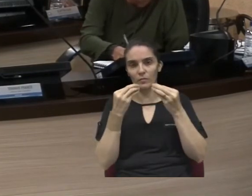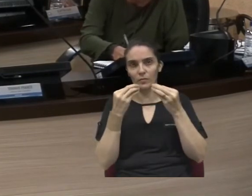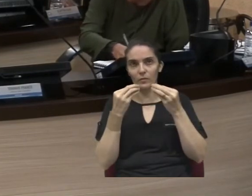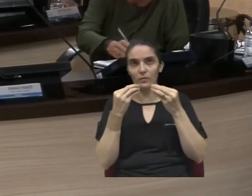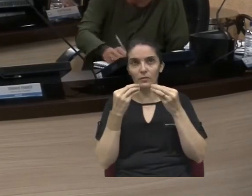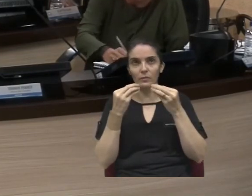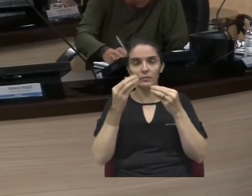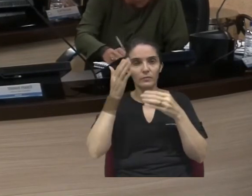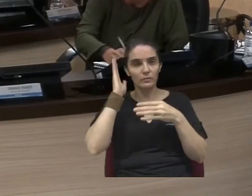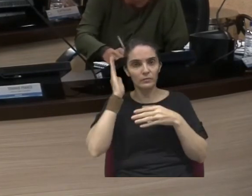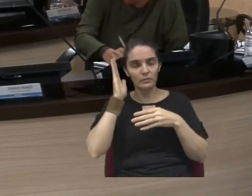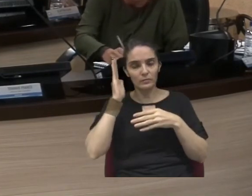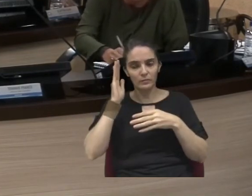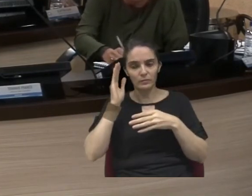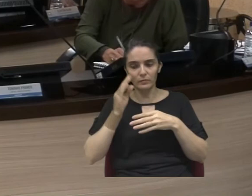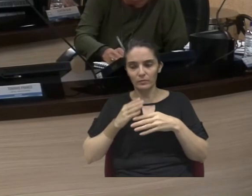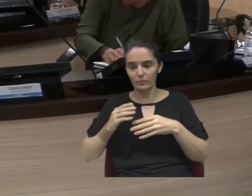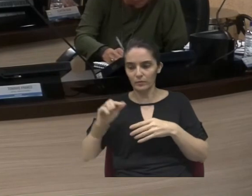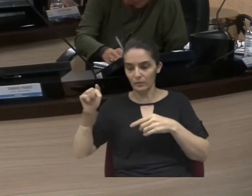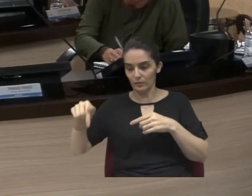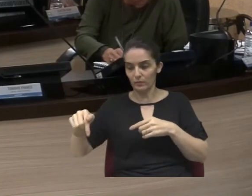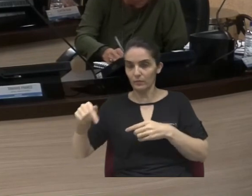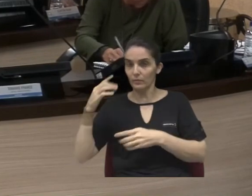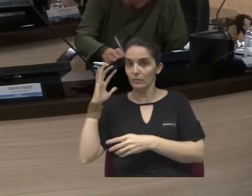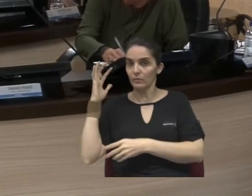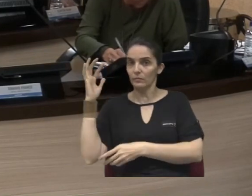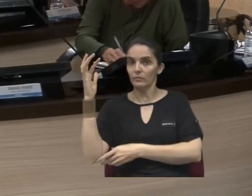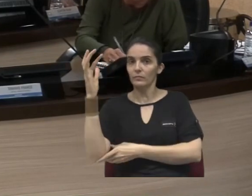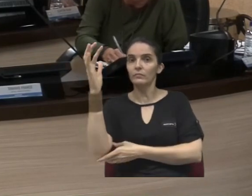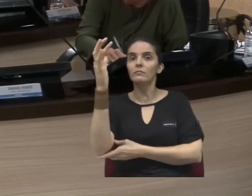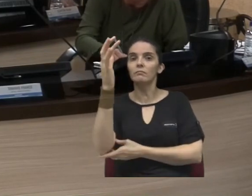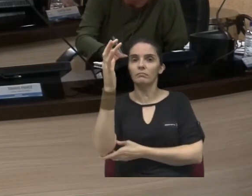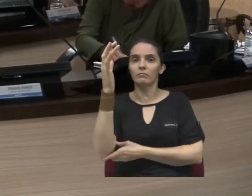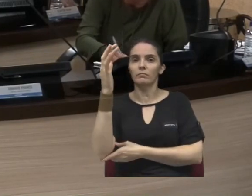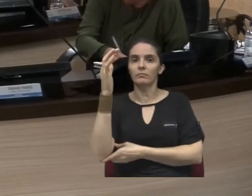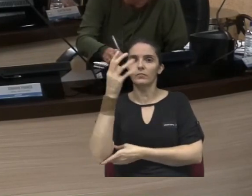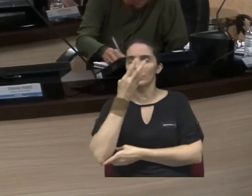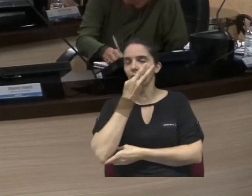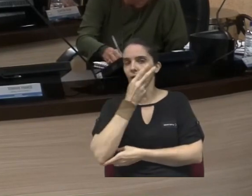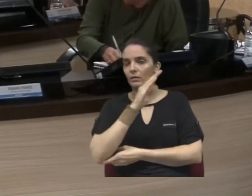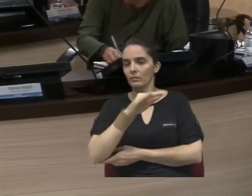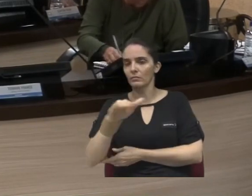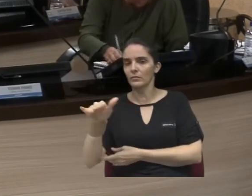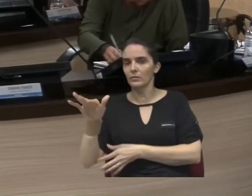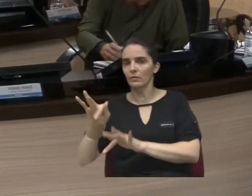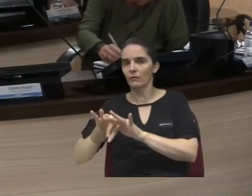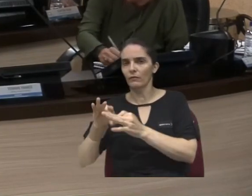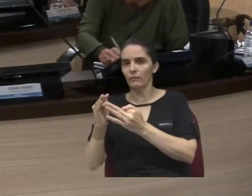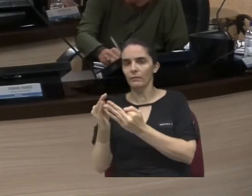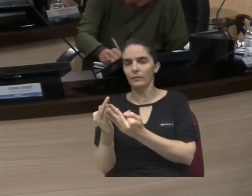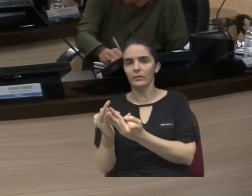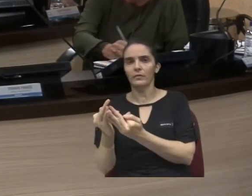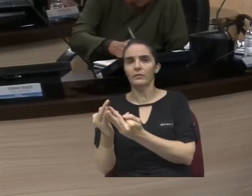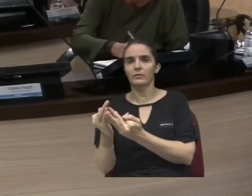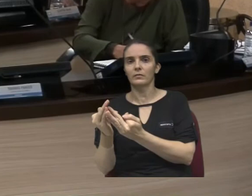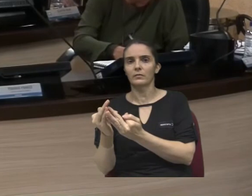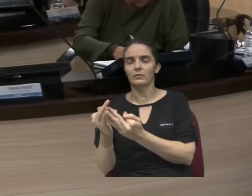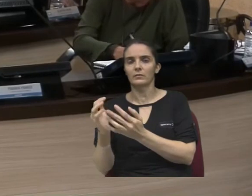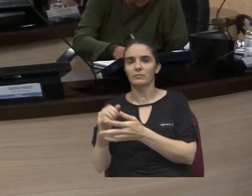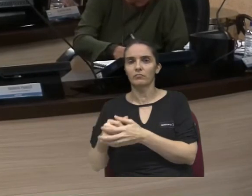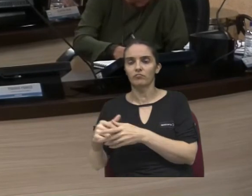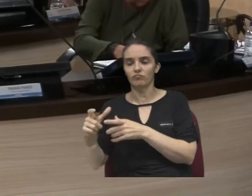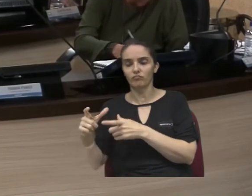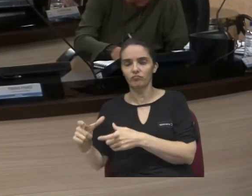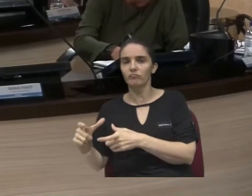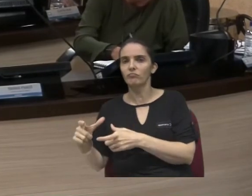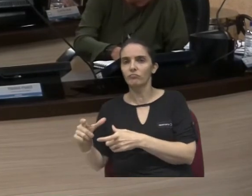caminhões. Ali é um parque, onde tem crianças, famílias. Ali naquele local tem pessoas